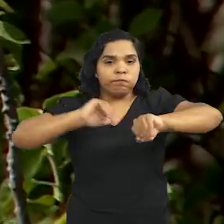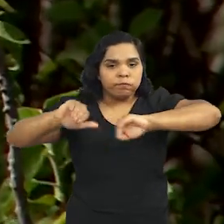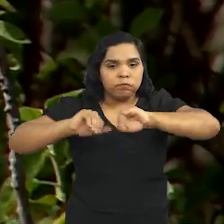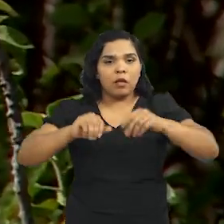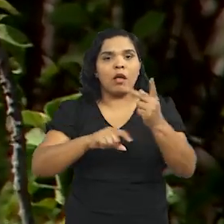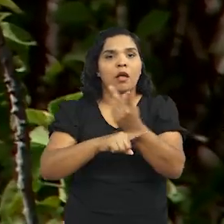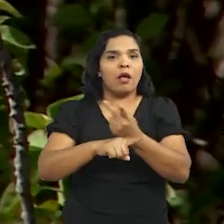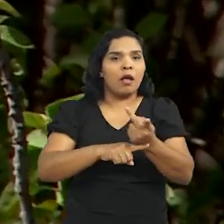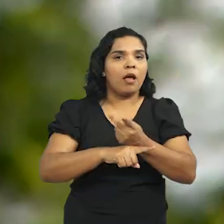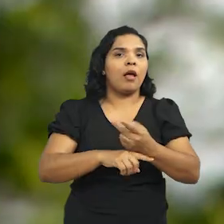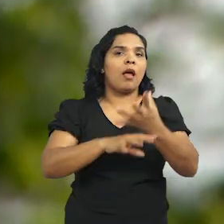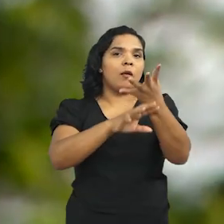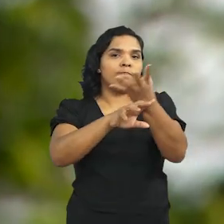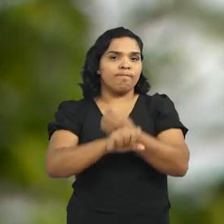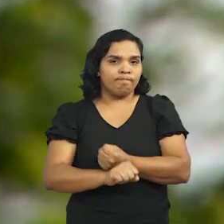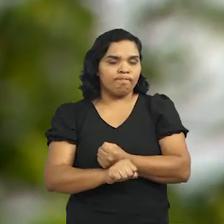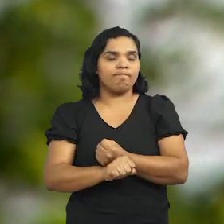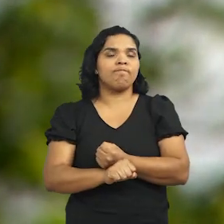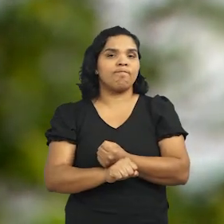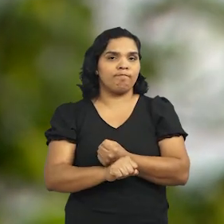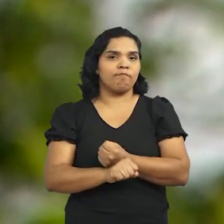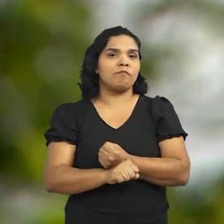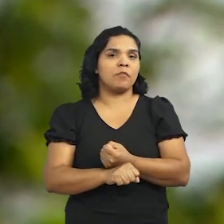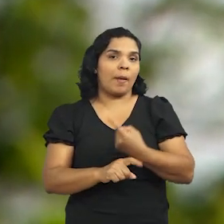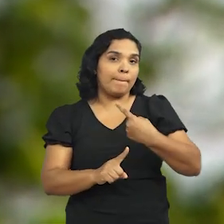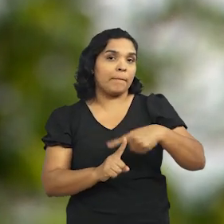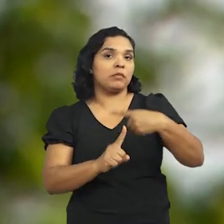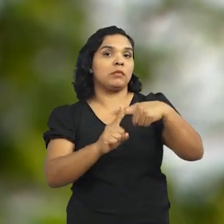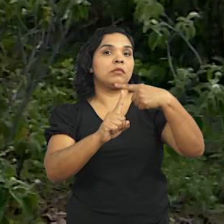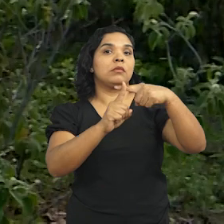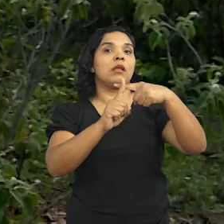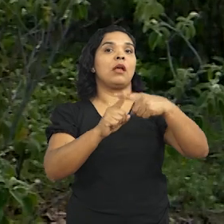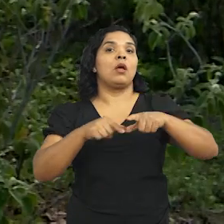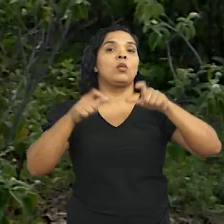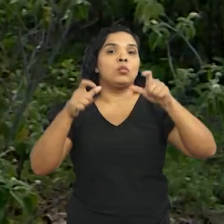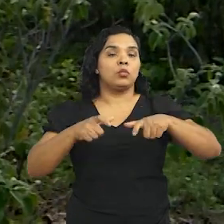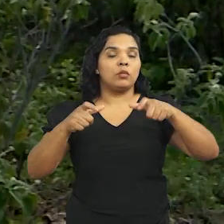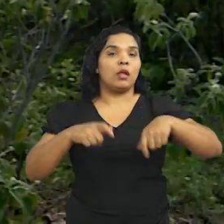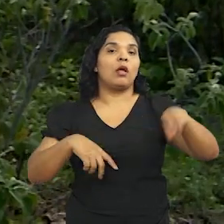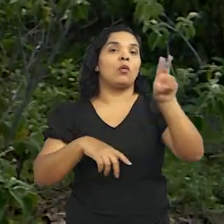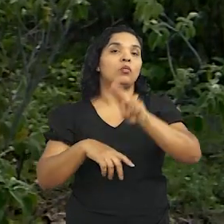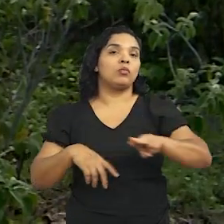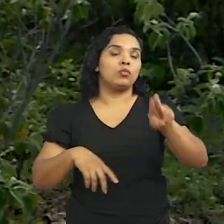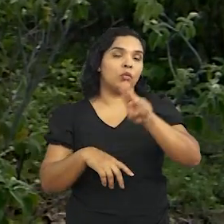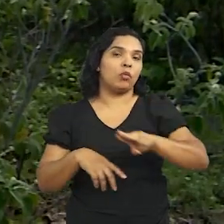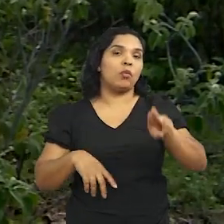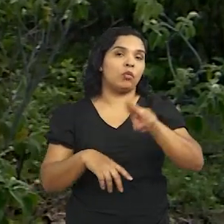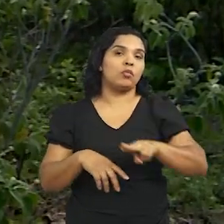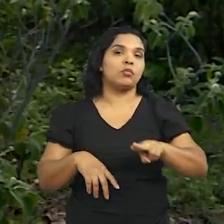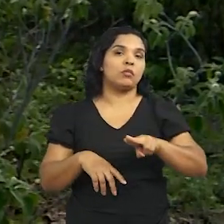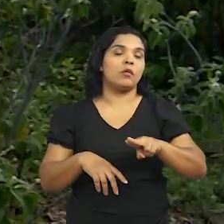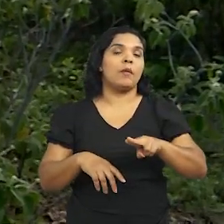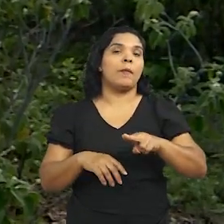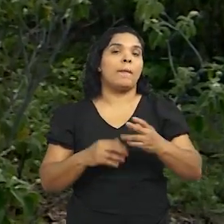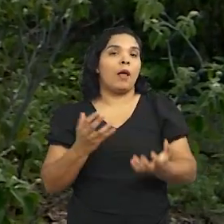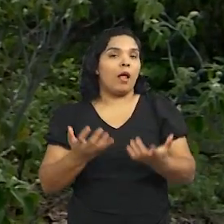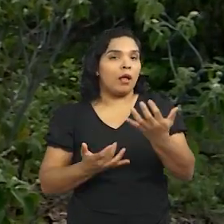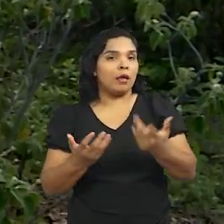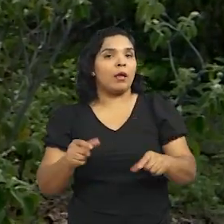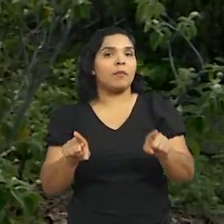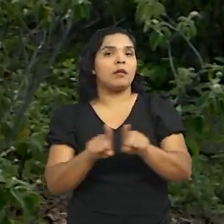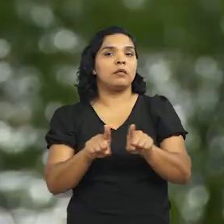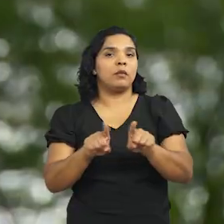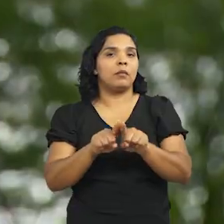a Expedição Caatinga explora diversas potencialidades do bioma, analisando as possibilidades do uso da Caatinga para além